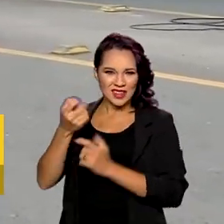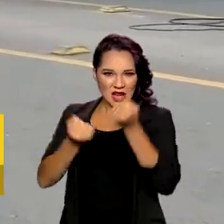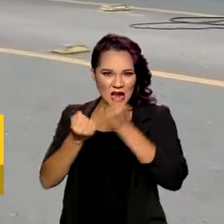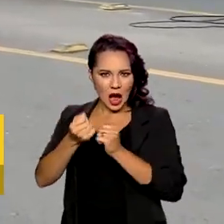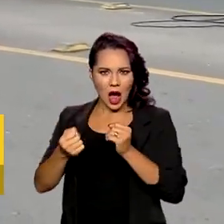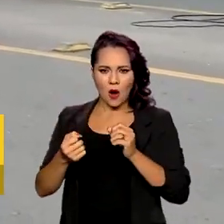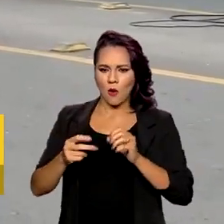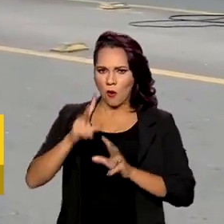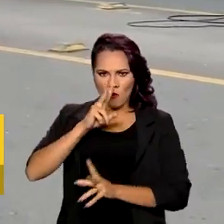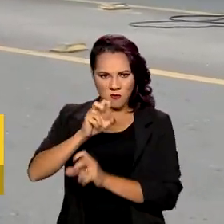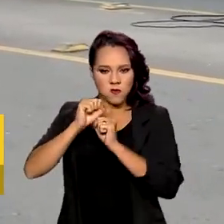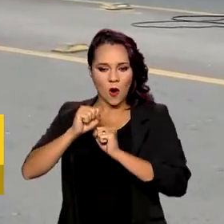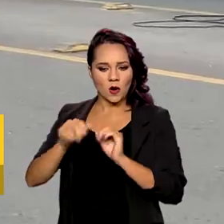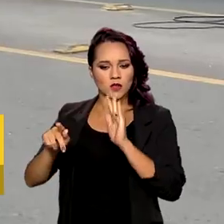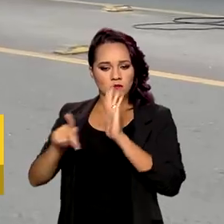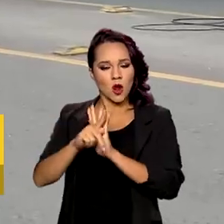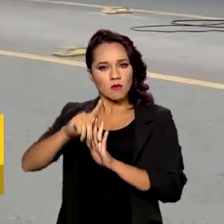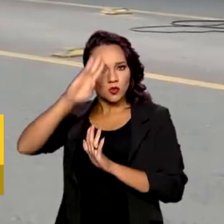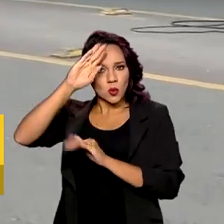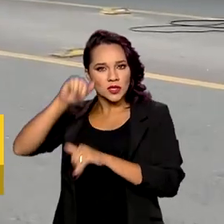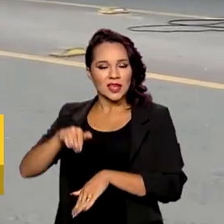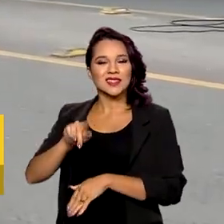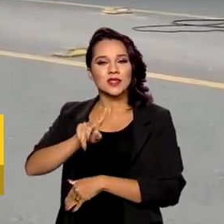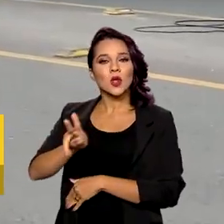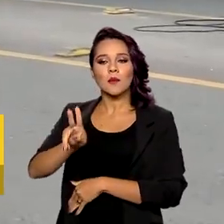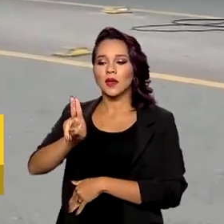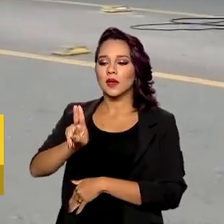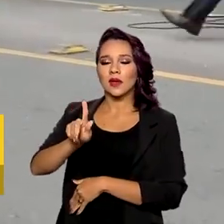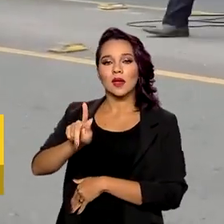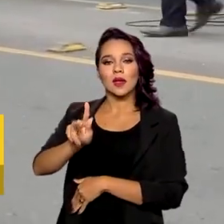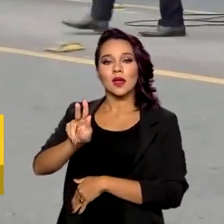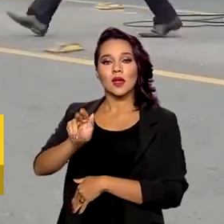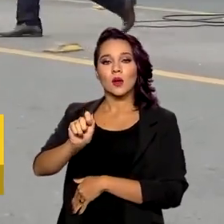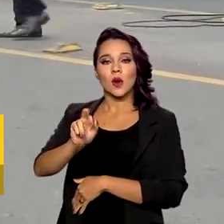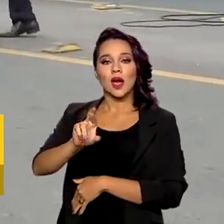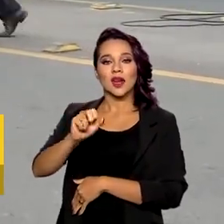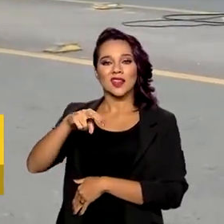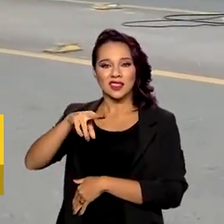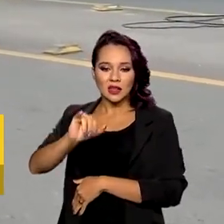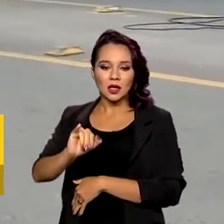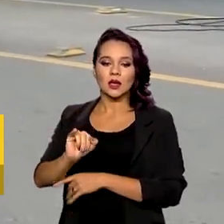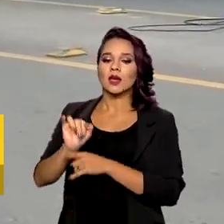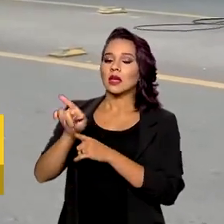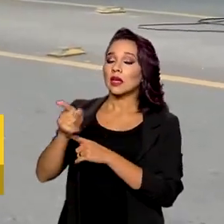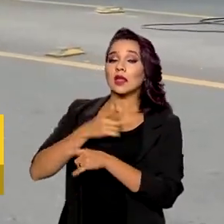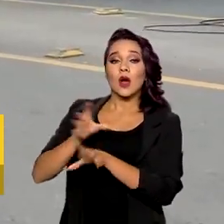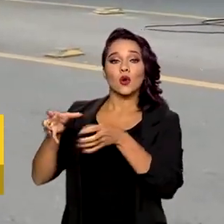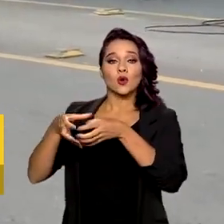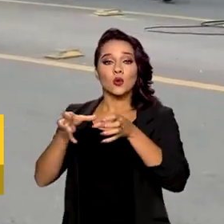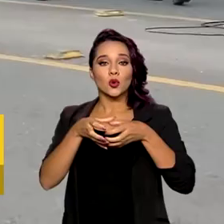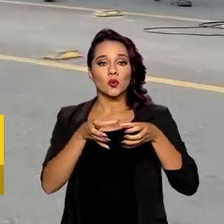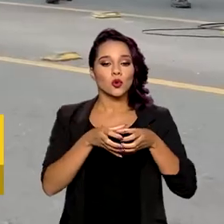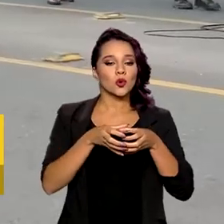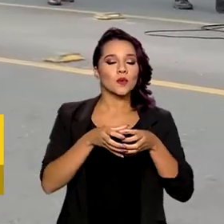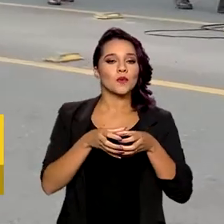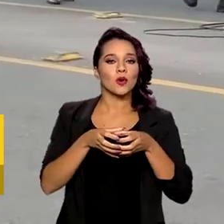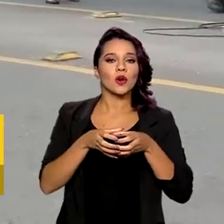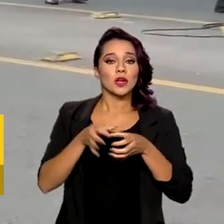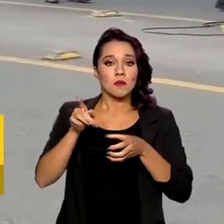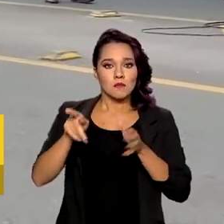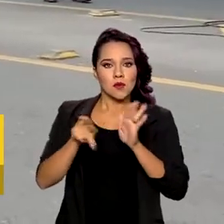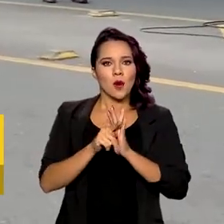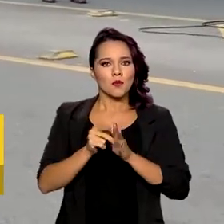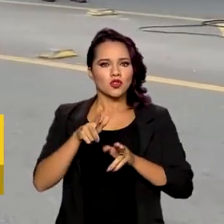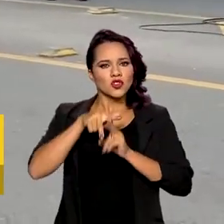uma VBTP, né, uma viatura blindada de transporte pessoal, que está dotando as tropas de infantaria e de cavalaria do Exército